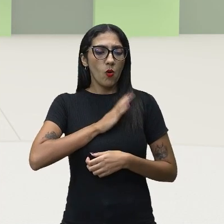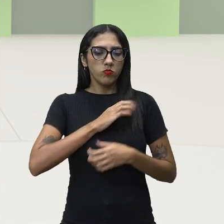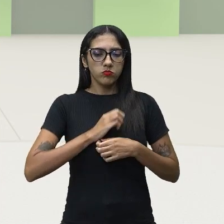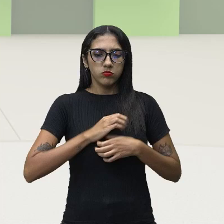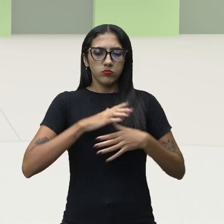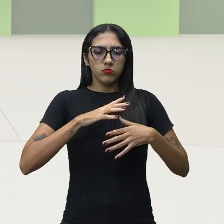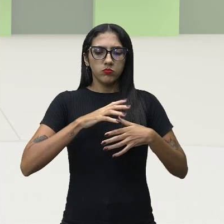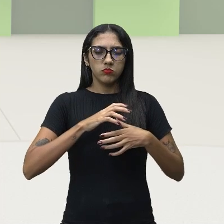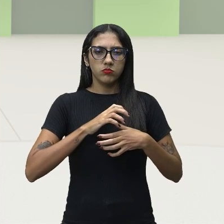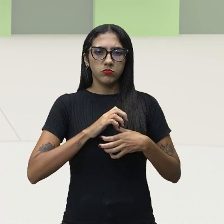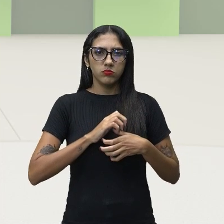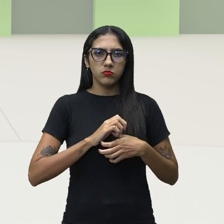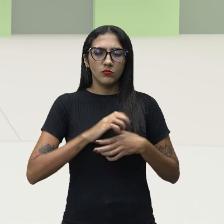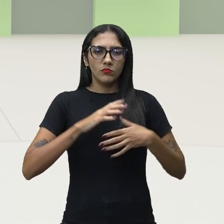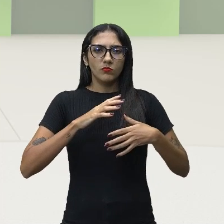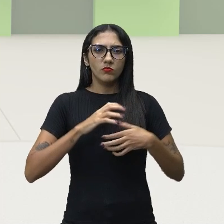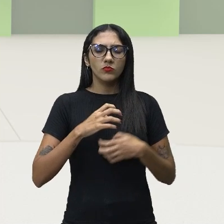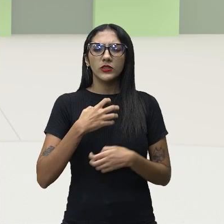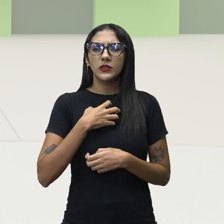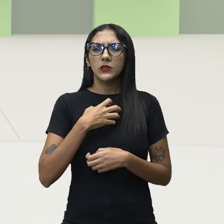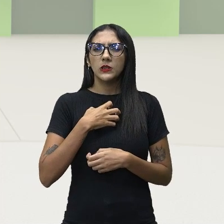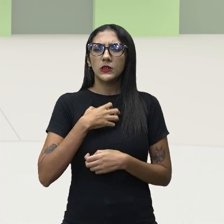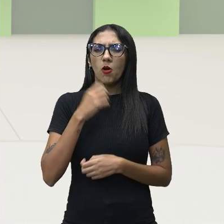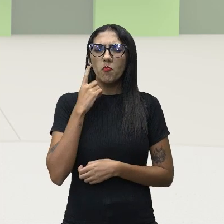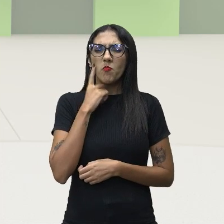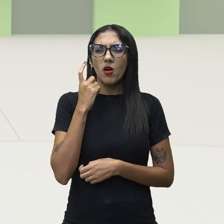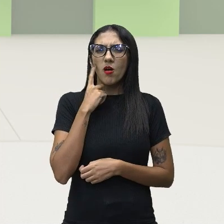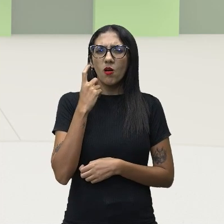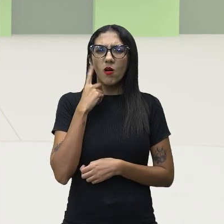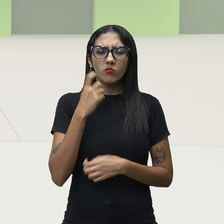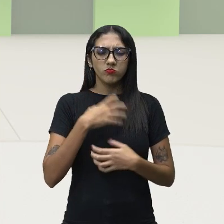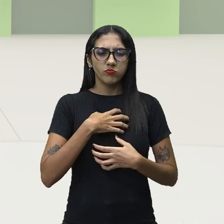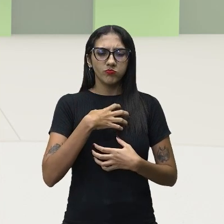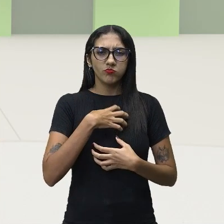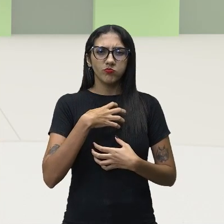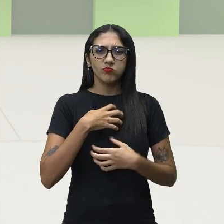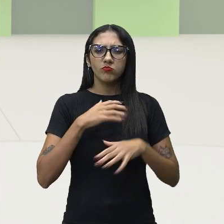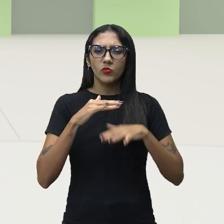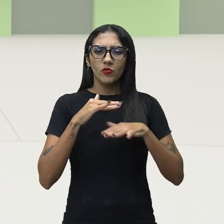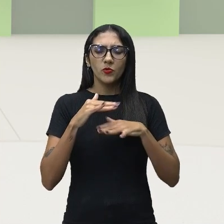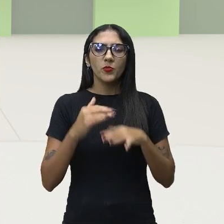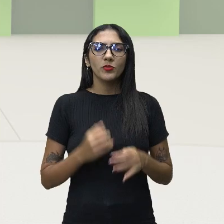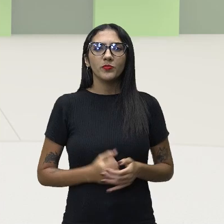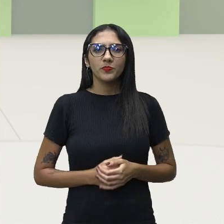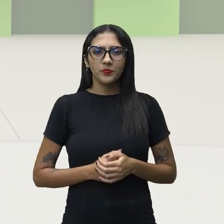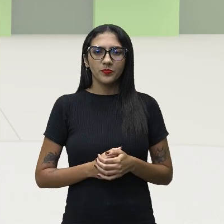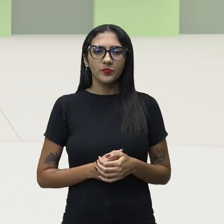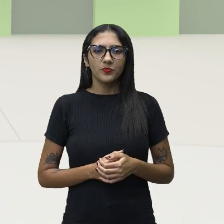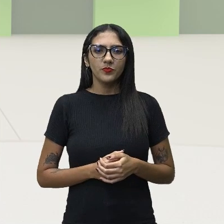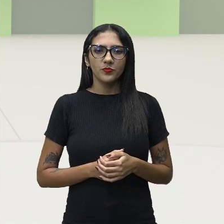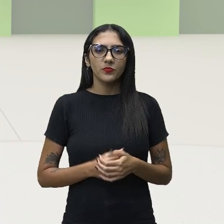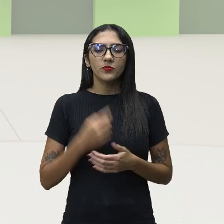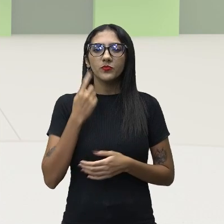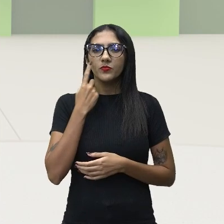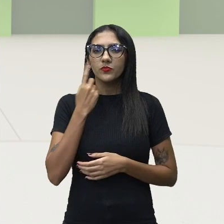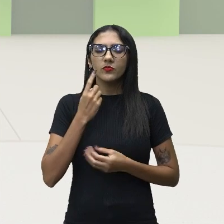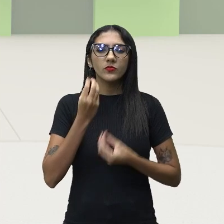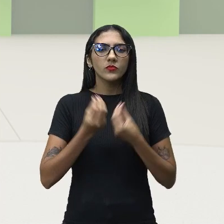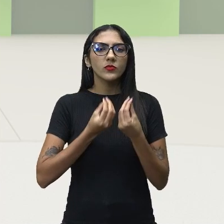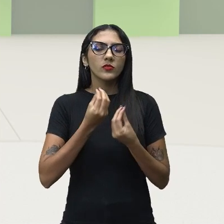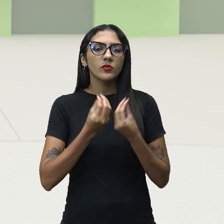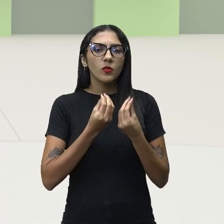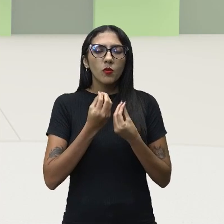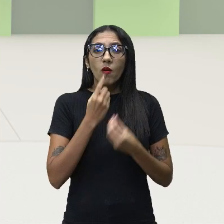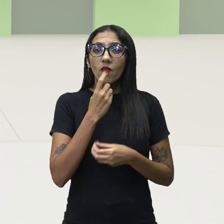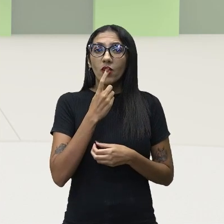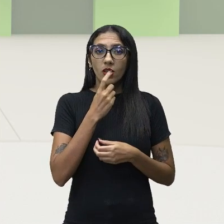gente consegue ouvir do coração, né? Então, a gente observa aí nas válvulas cardíacas, olha só, como o sangue flui de